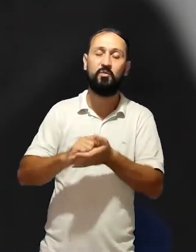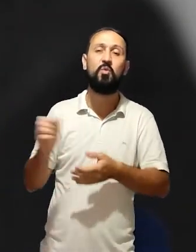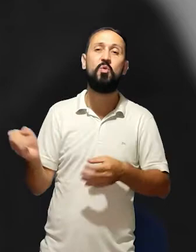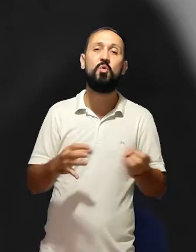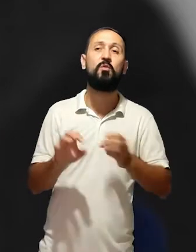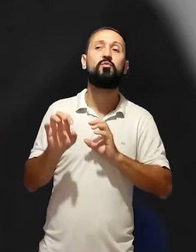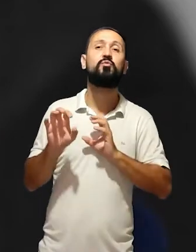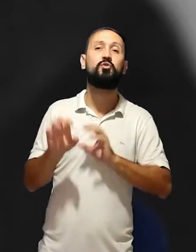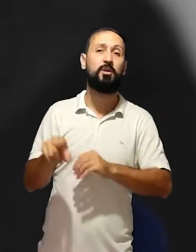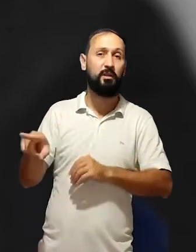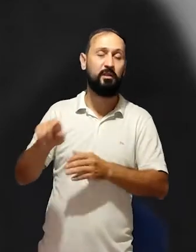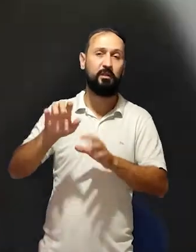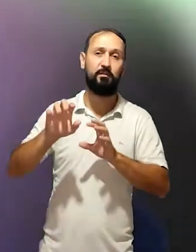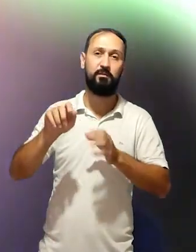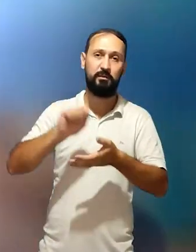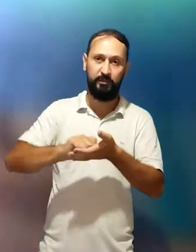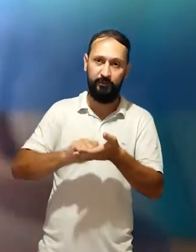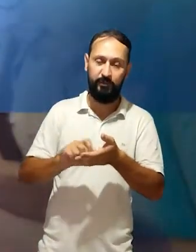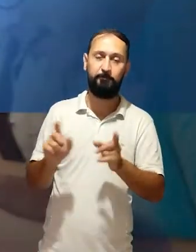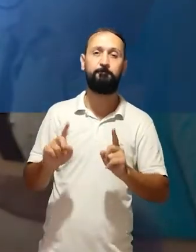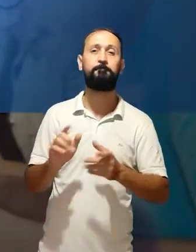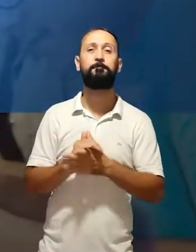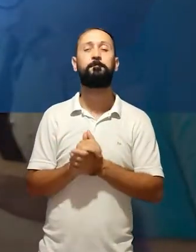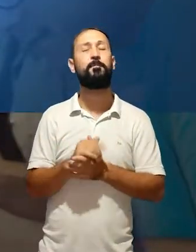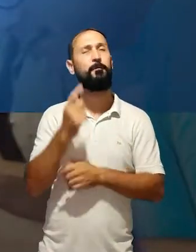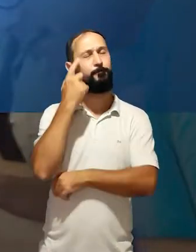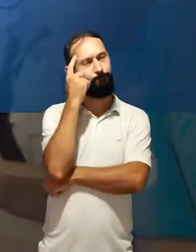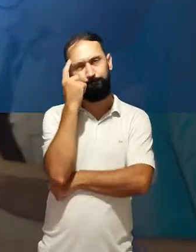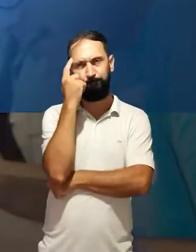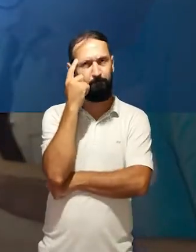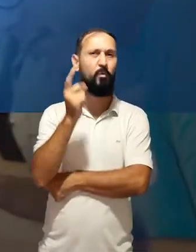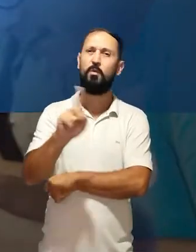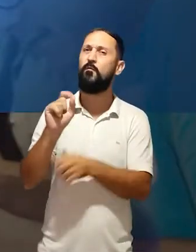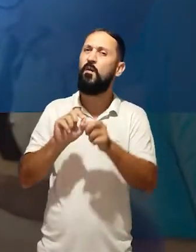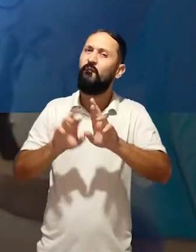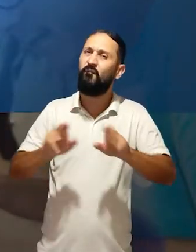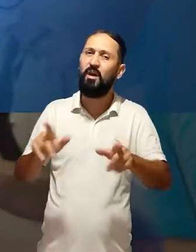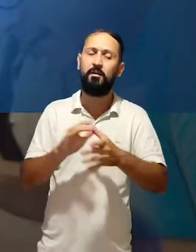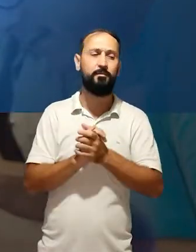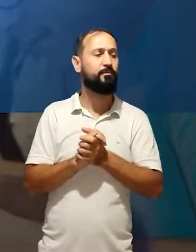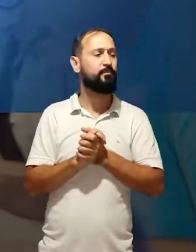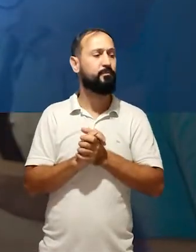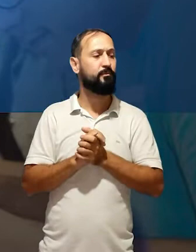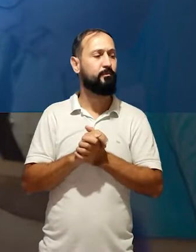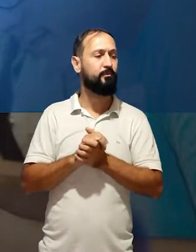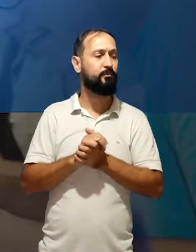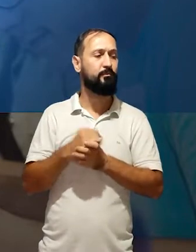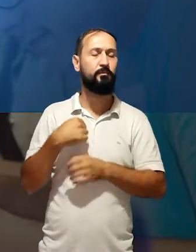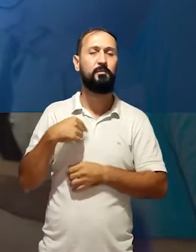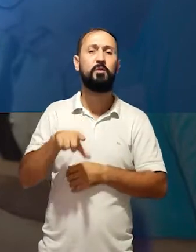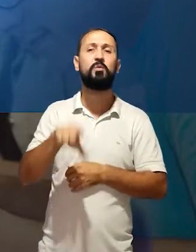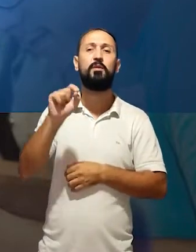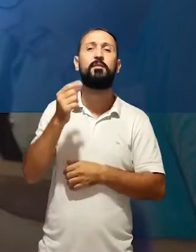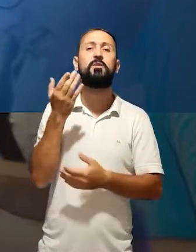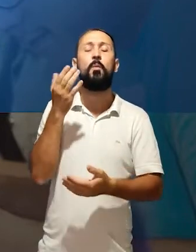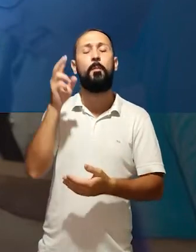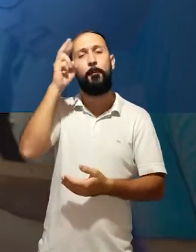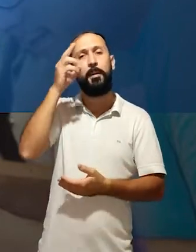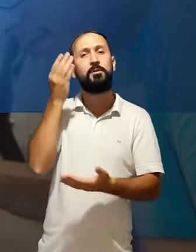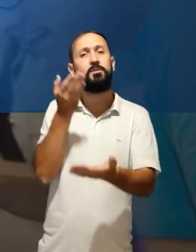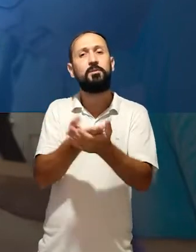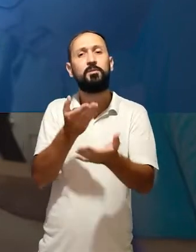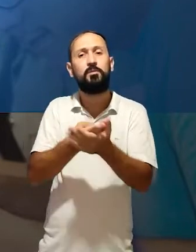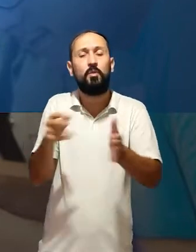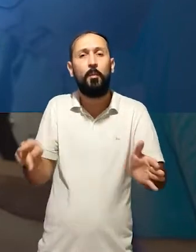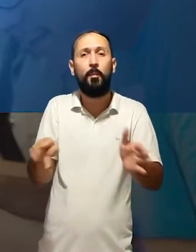escrever a maneira que o Watson escrevia, tudo isso aí. E eu falei, não vou fazer isso. Então, eu optei em fazer uma